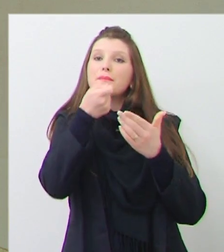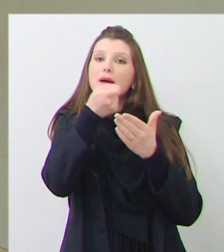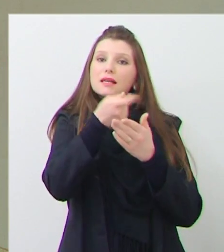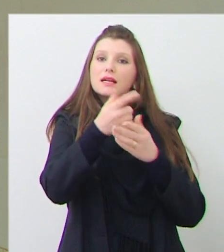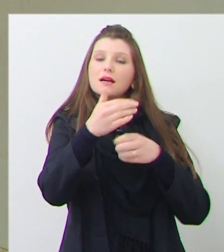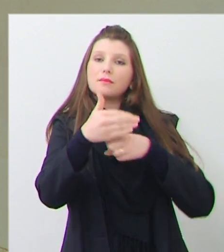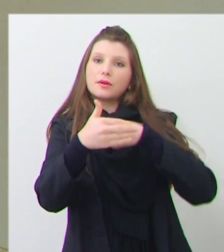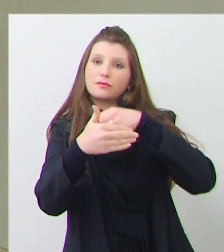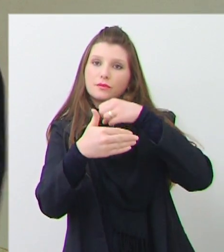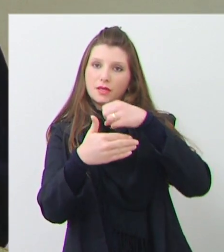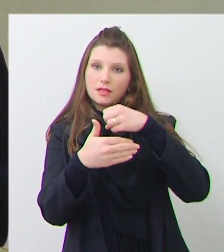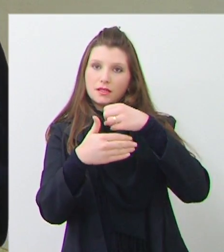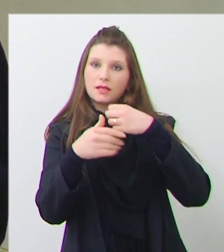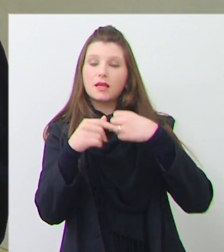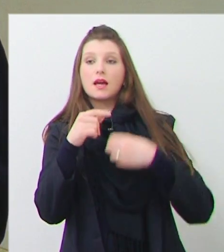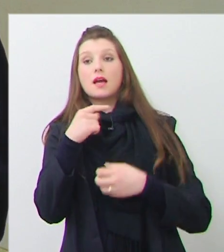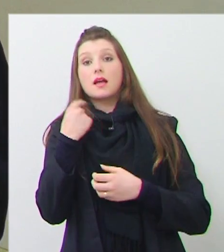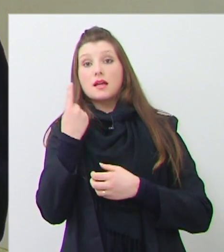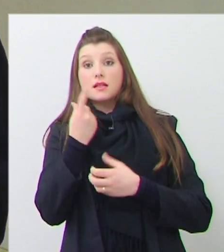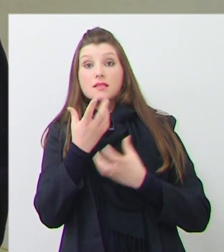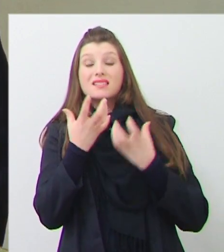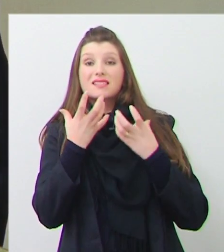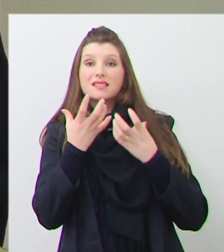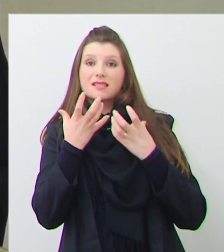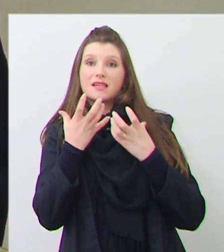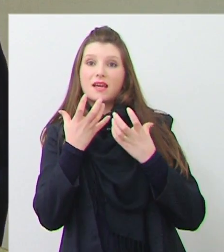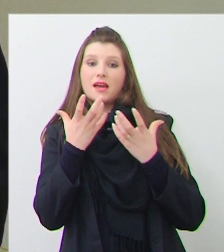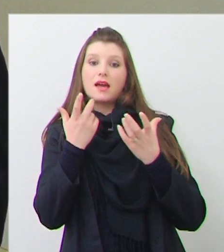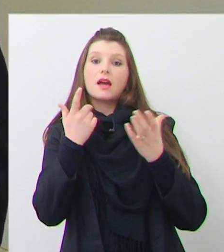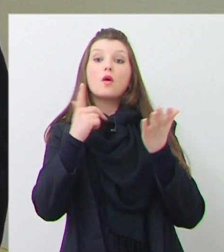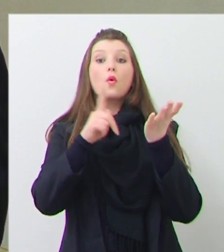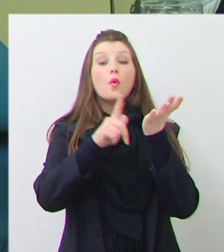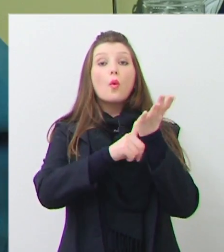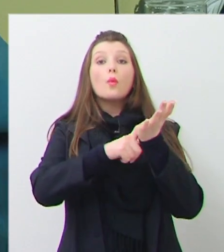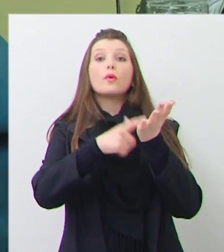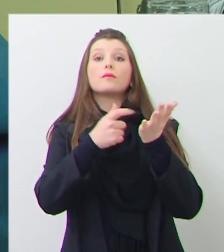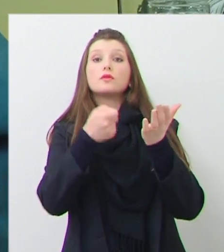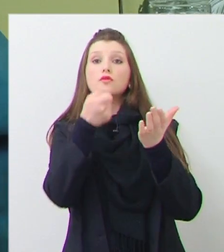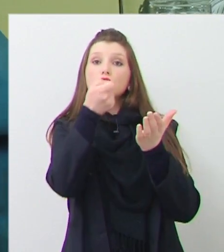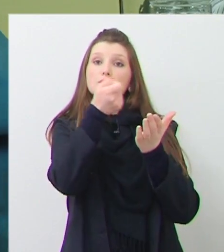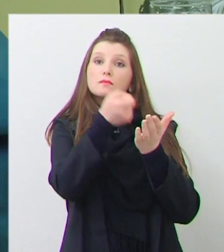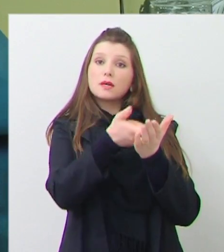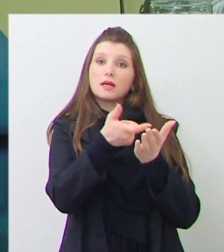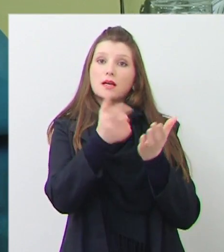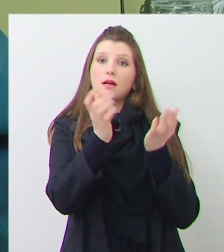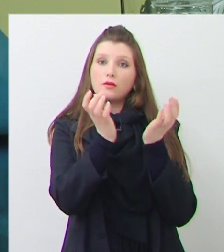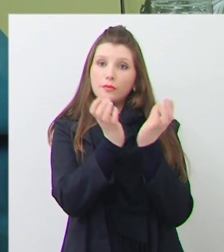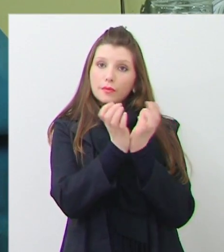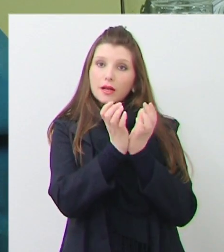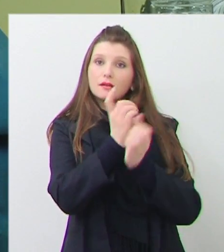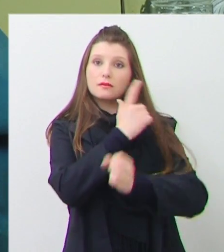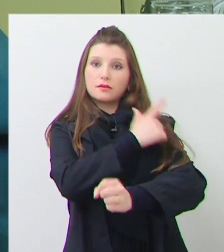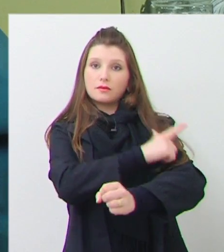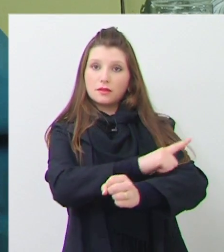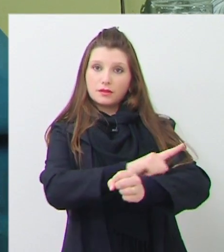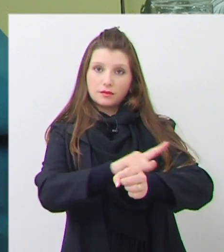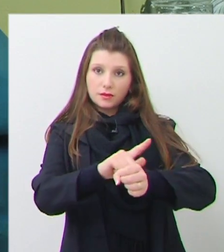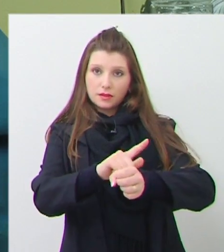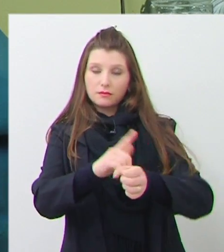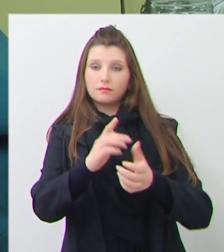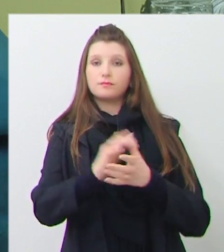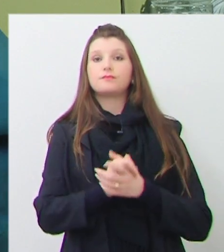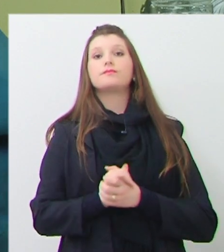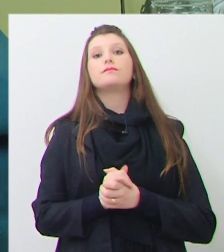Eles querem ter o compromisso de quitar, sim, o complexo, segundo a universidade.